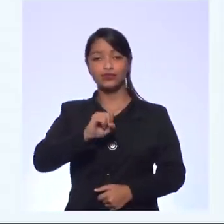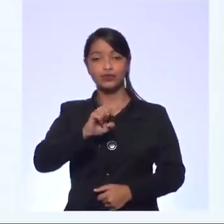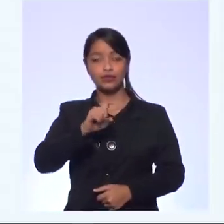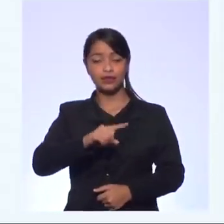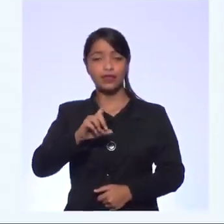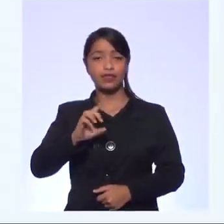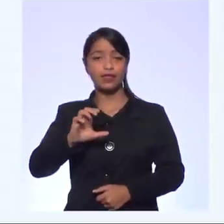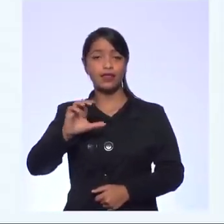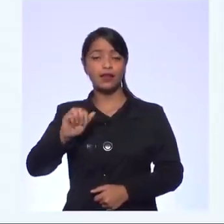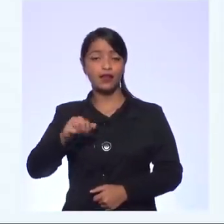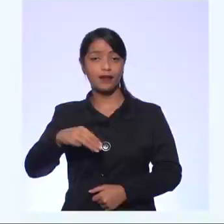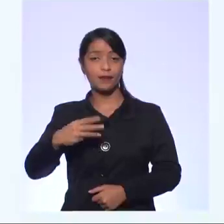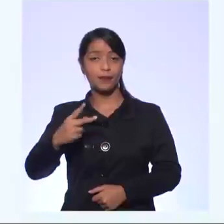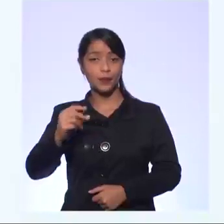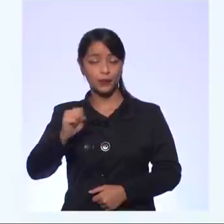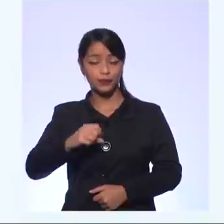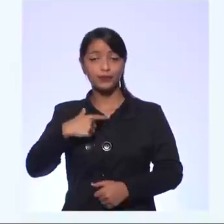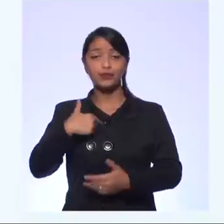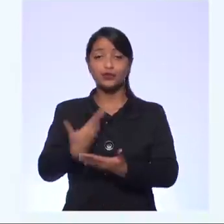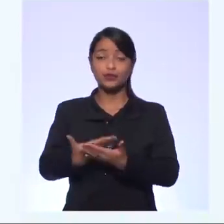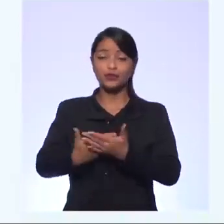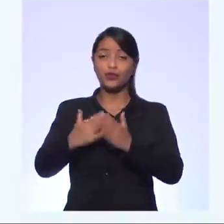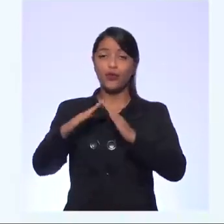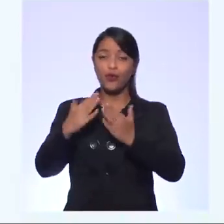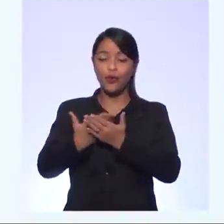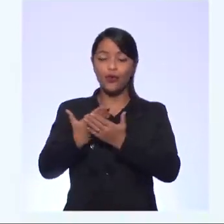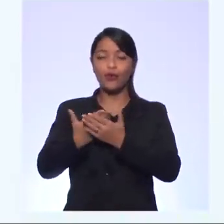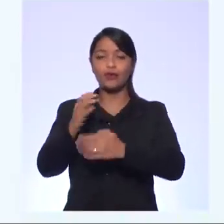de Castro, no 6º C. Hoje eu vou